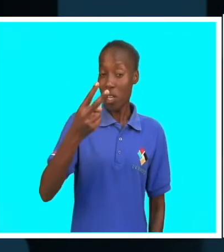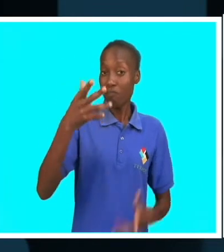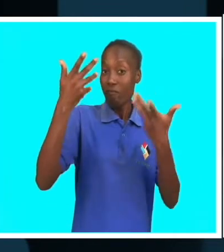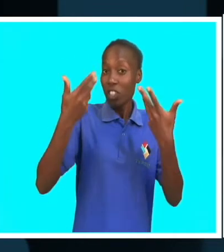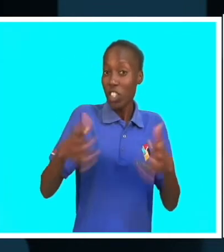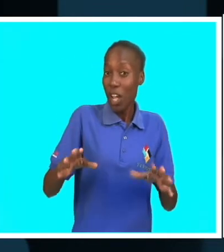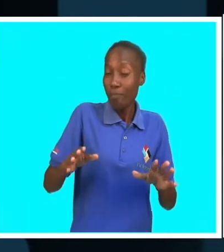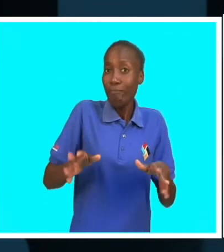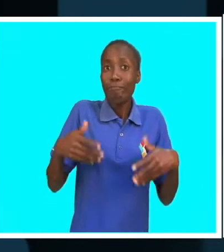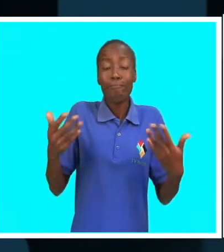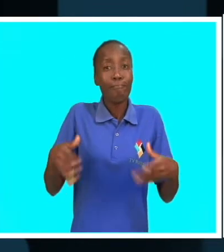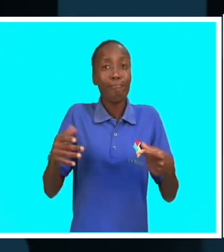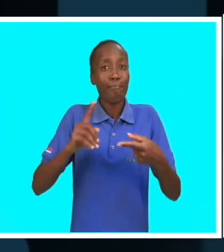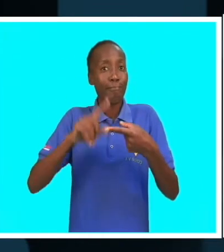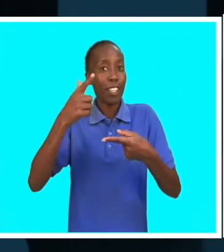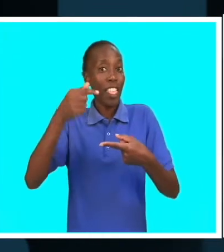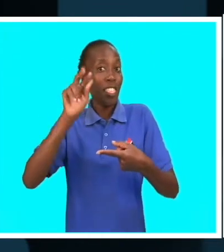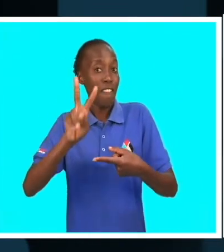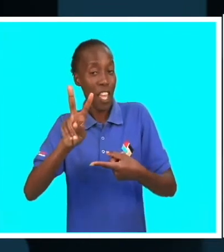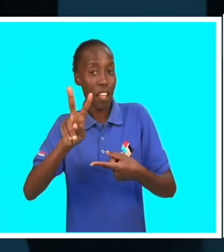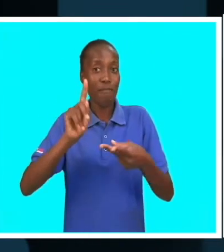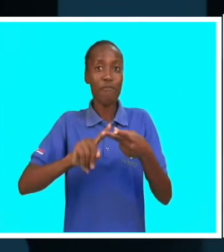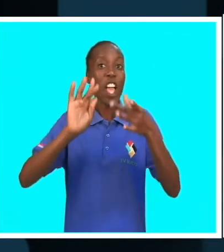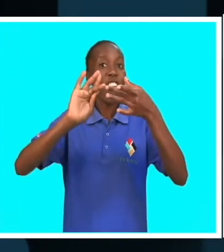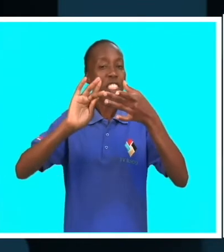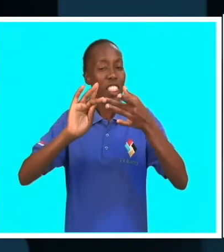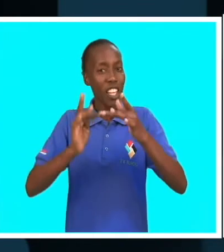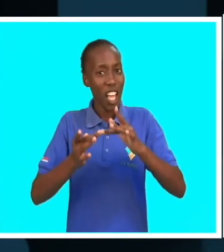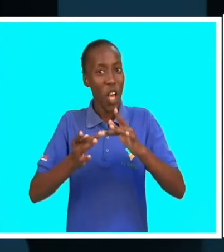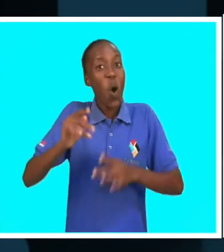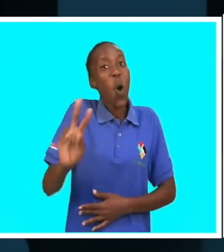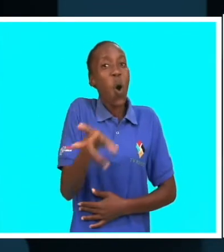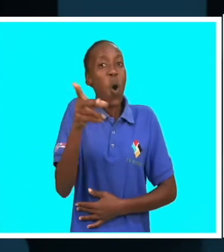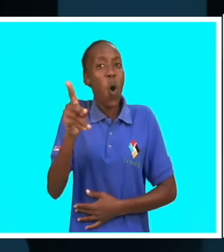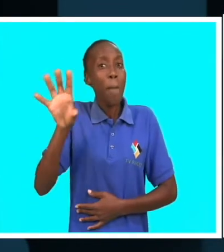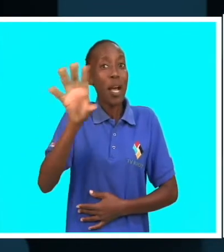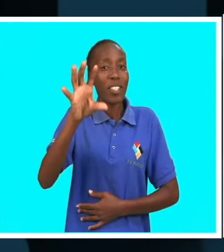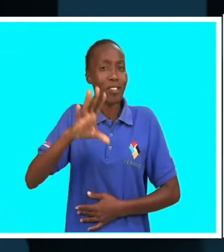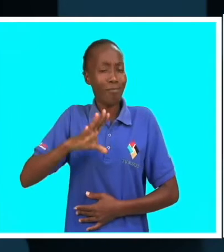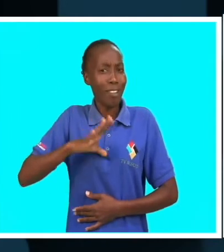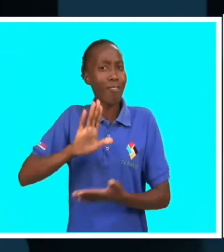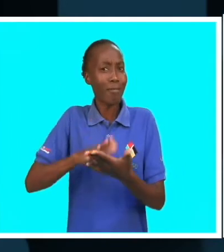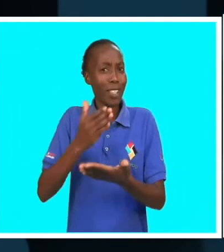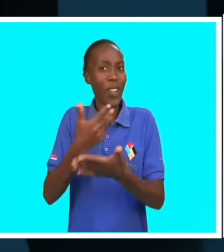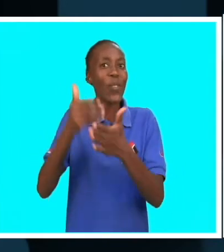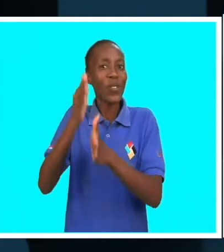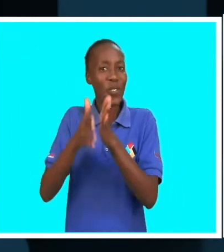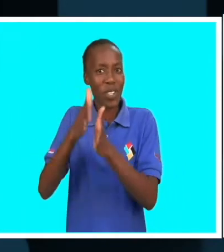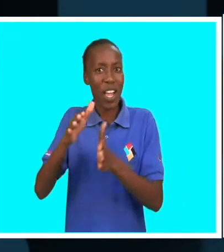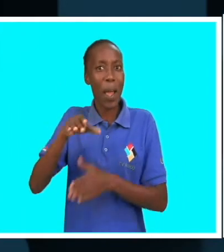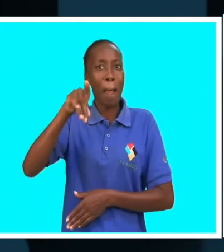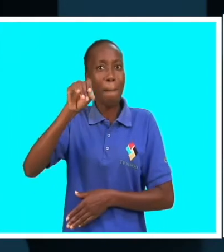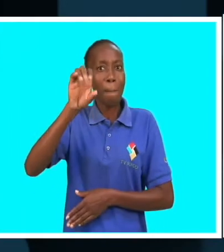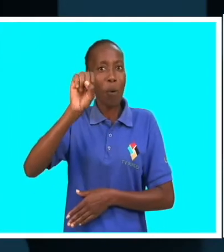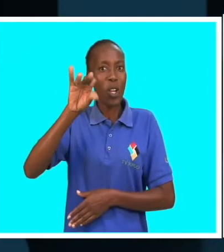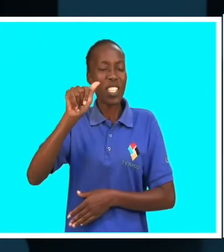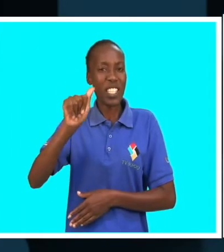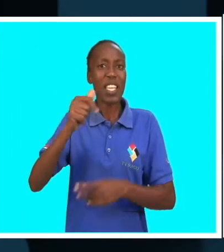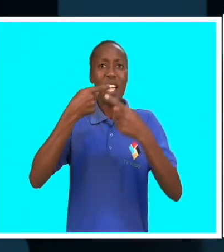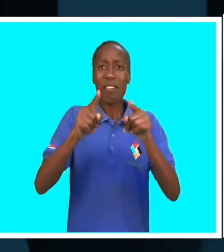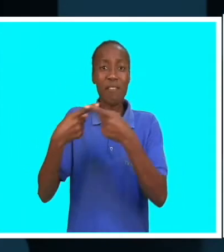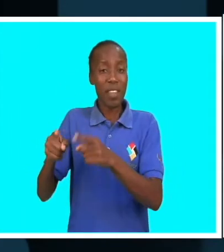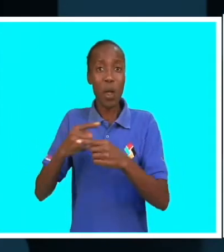vejo nas televisões, na internet, que em outros países existe interpretação de poesia, interpretação